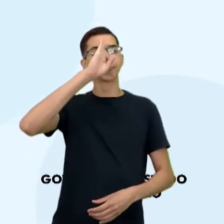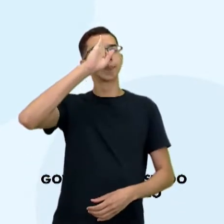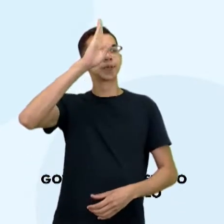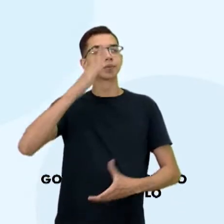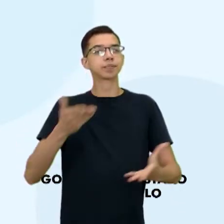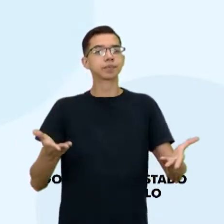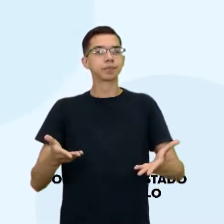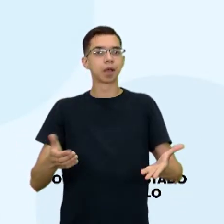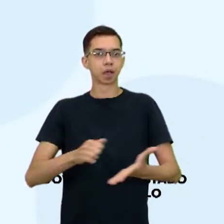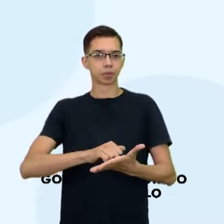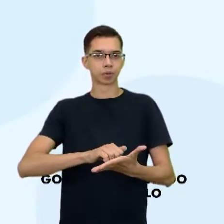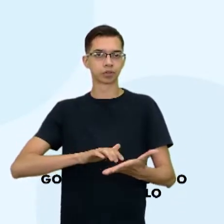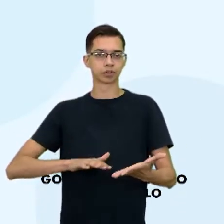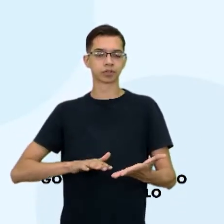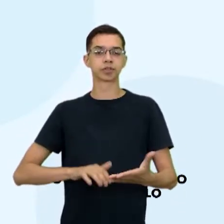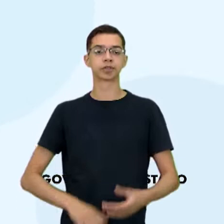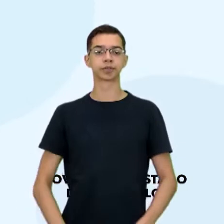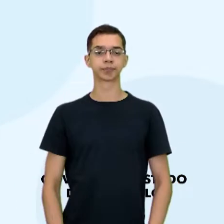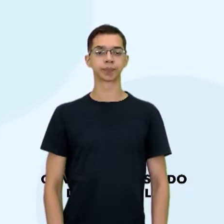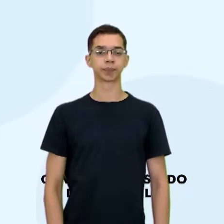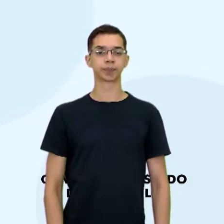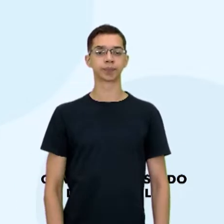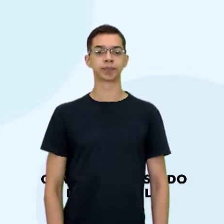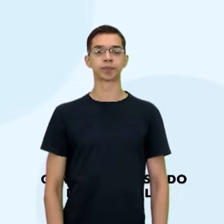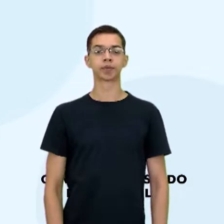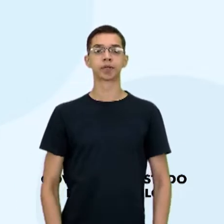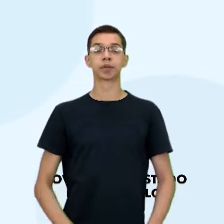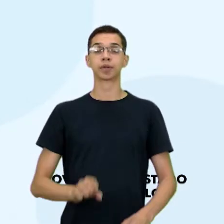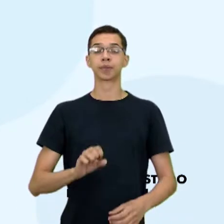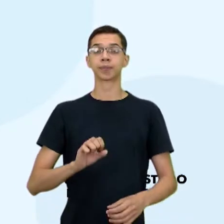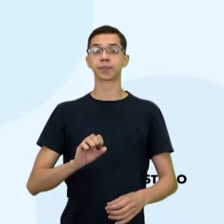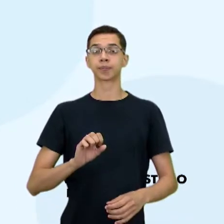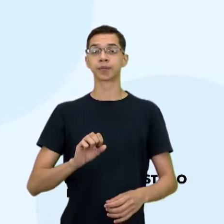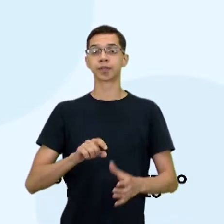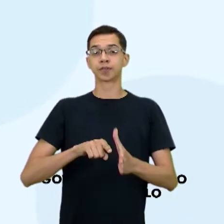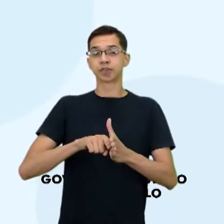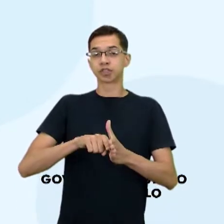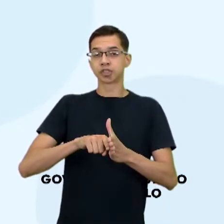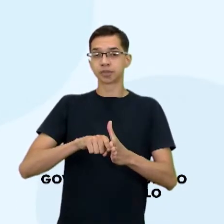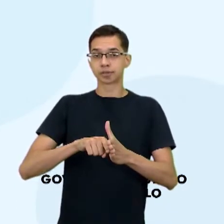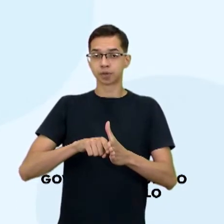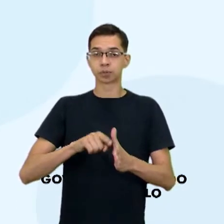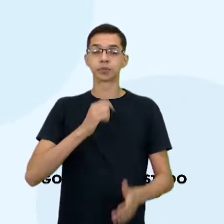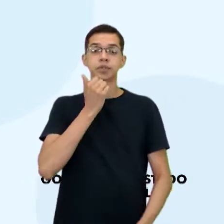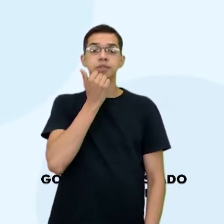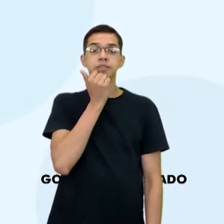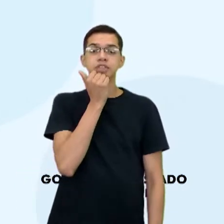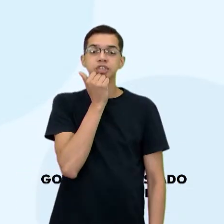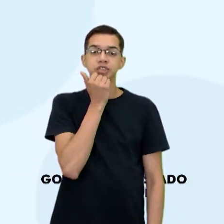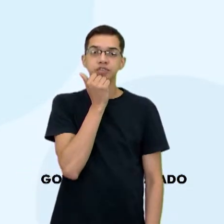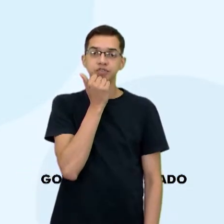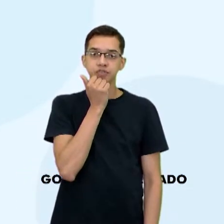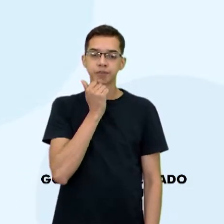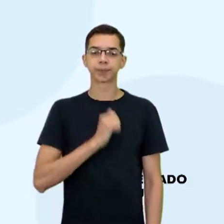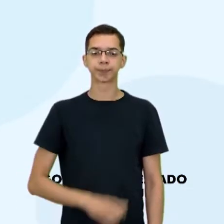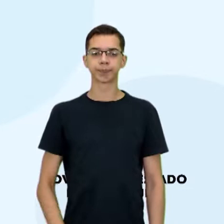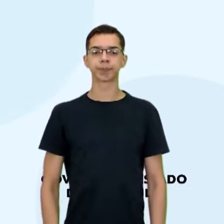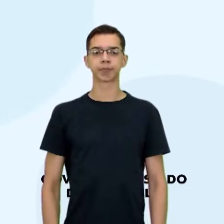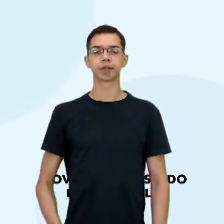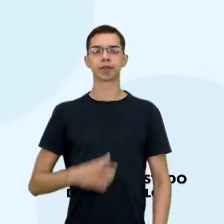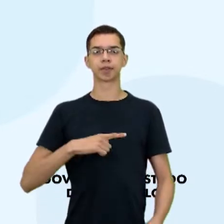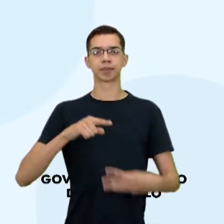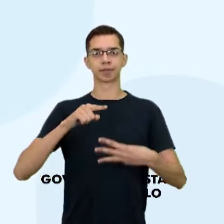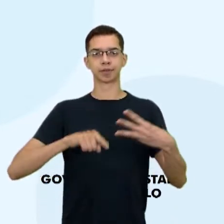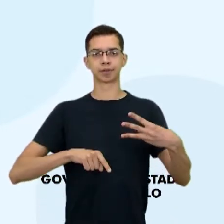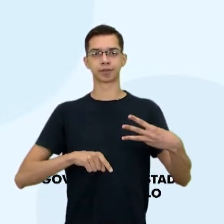nessa atividade é o eixo de investigação científica. E aí tem, né, as 3 habilidades que